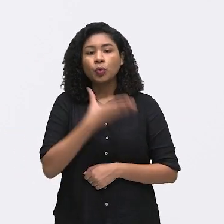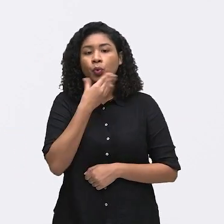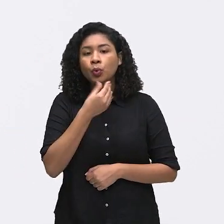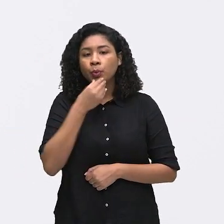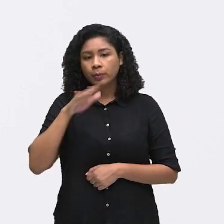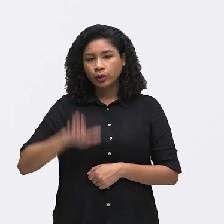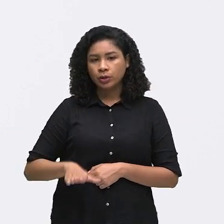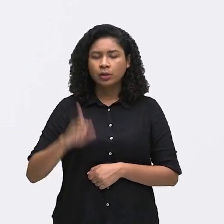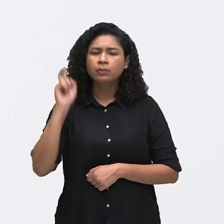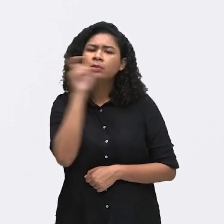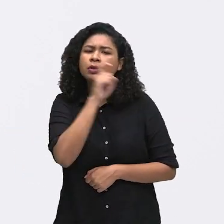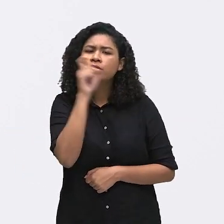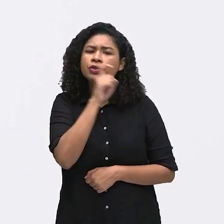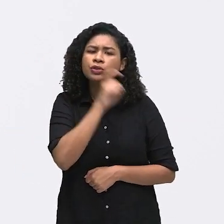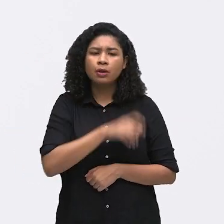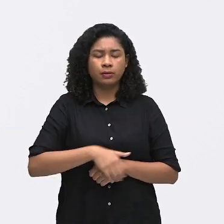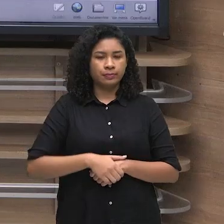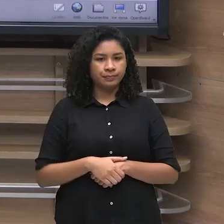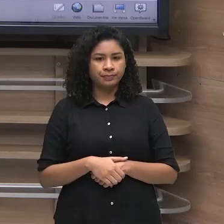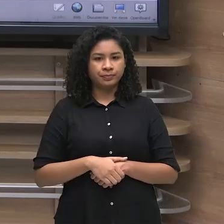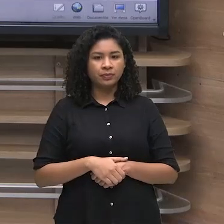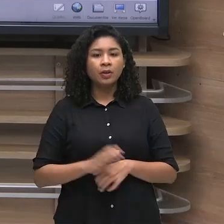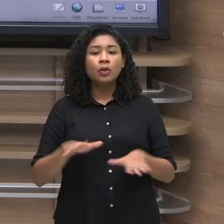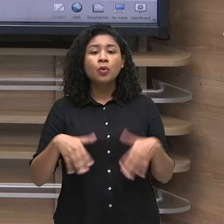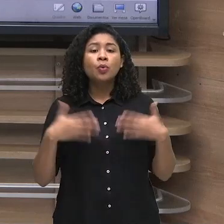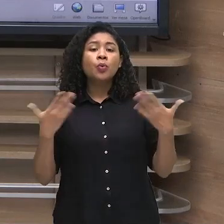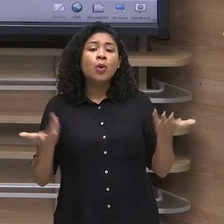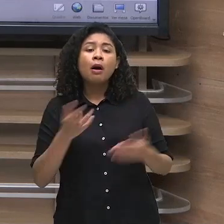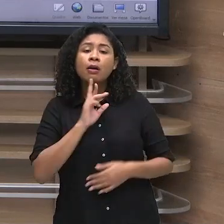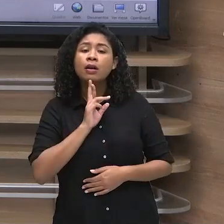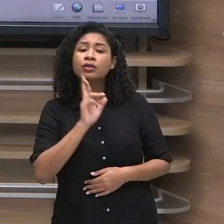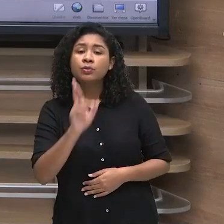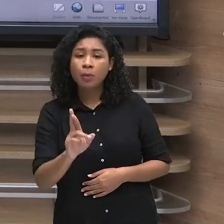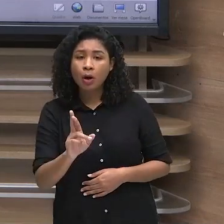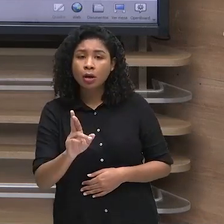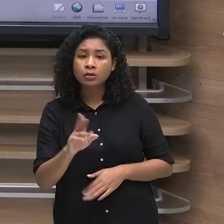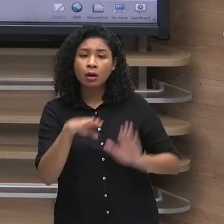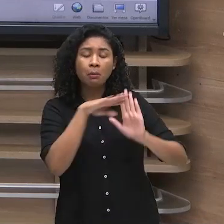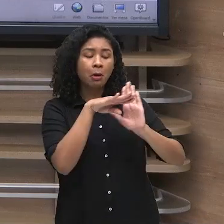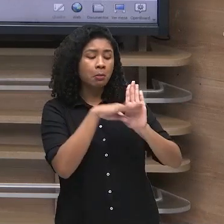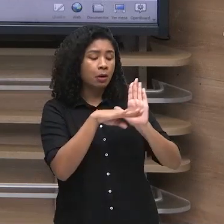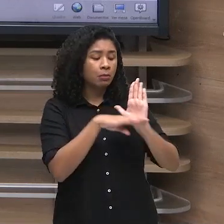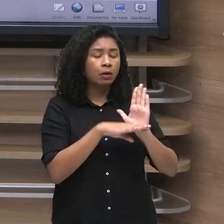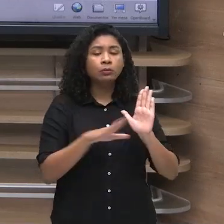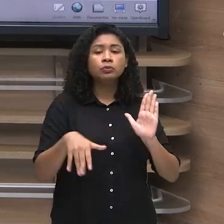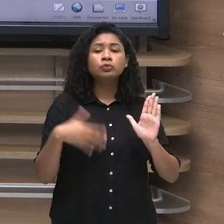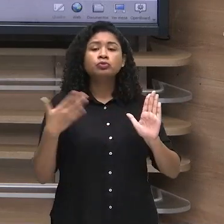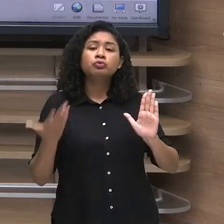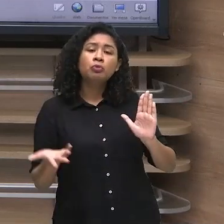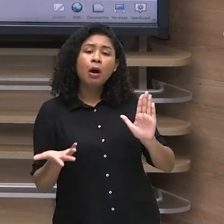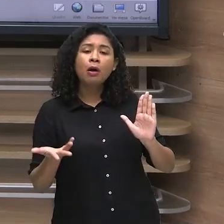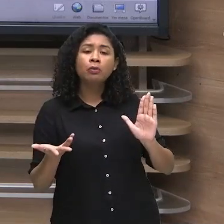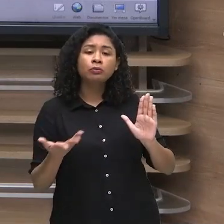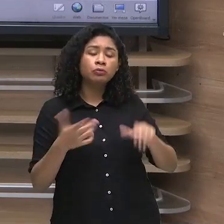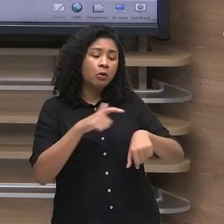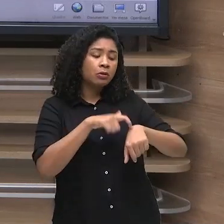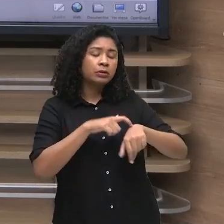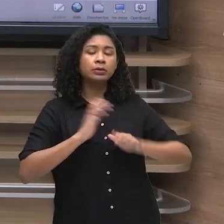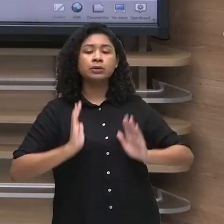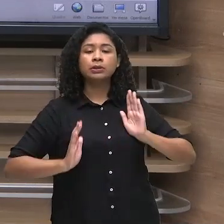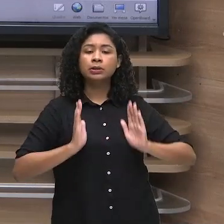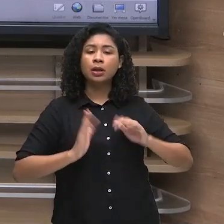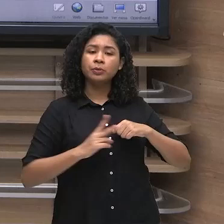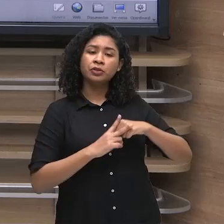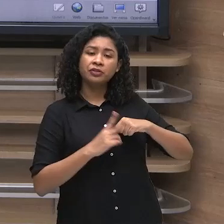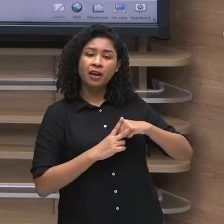mentia. Qual é, então, a resposta? Onde é que está em que tempo está?